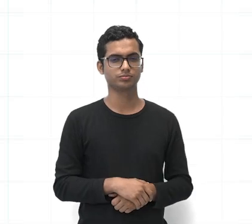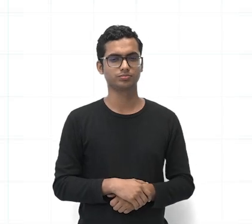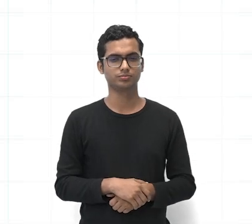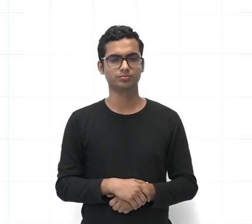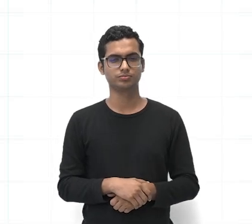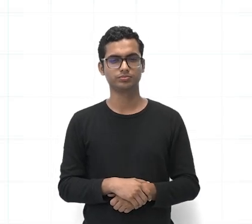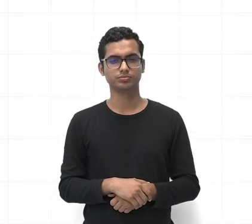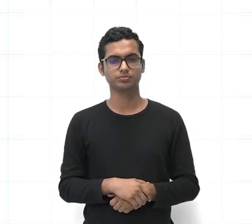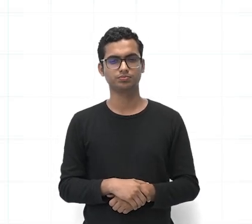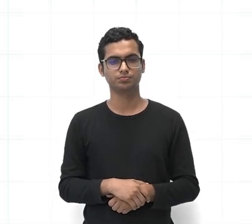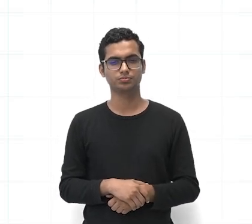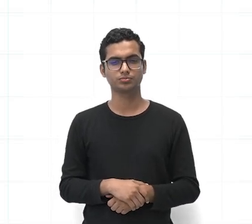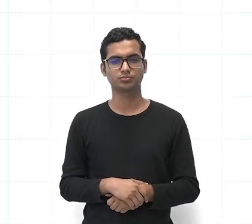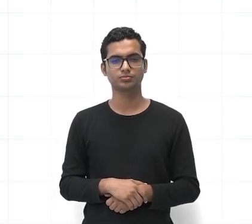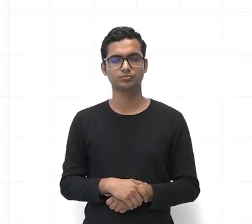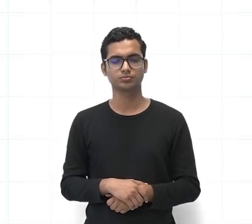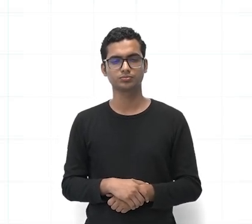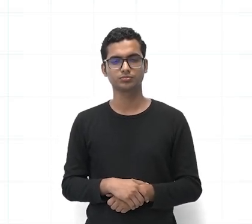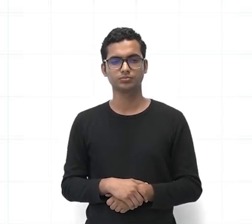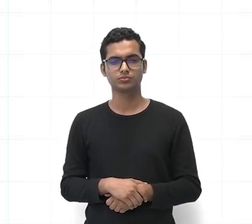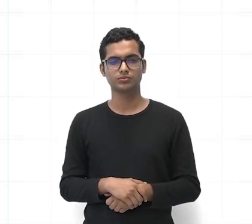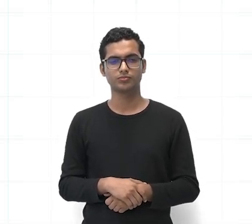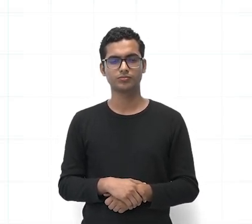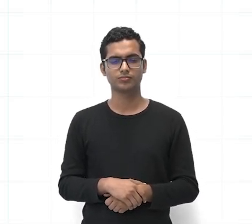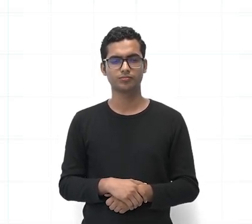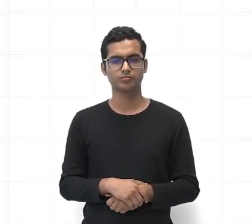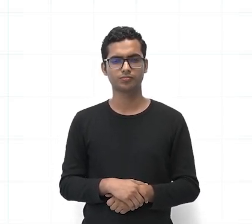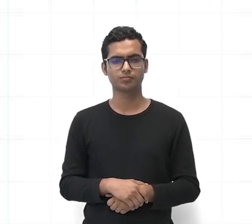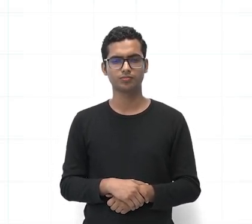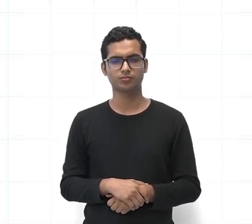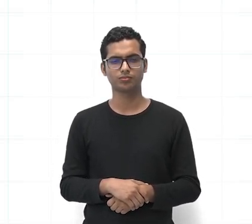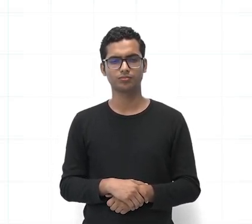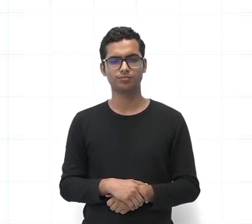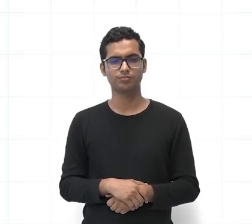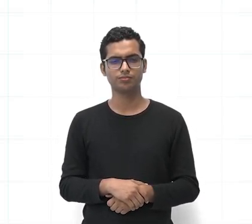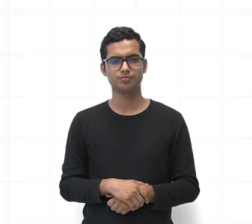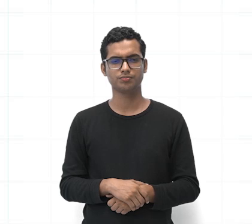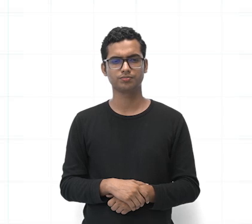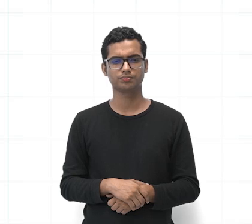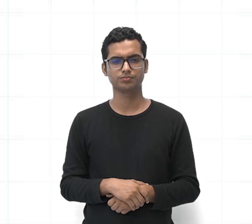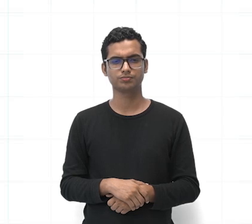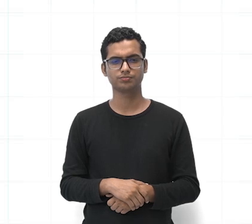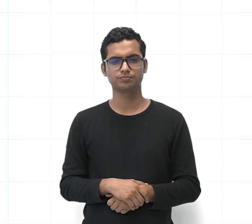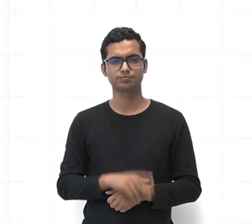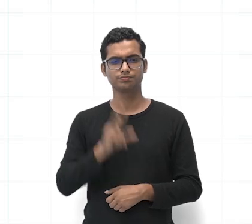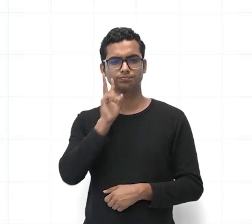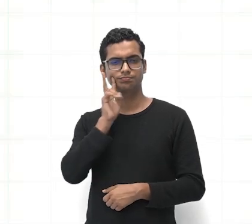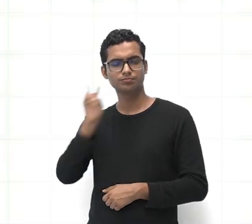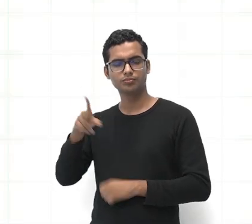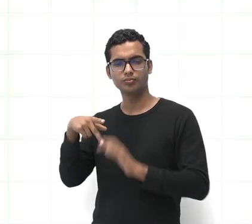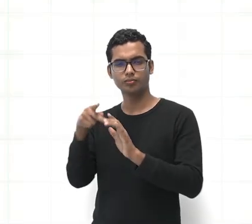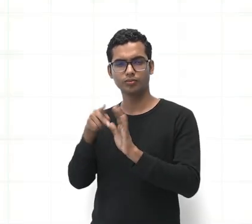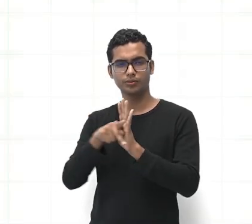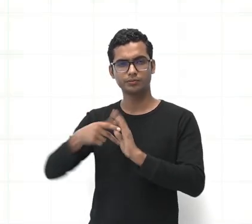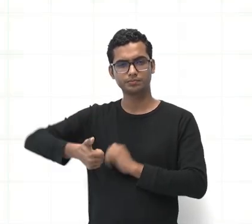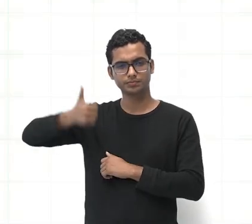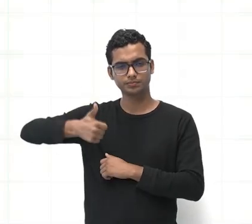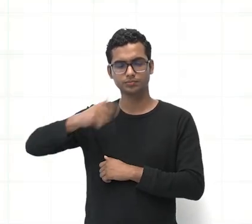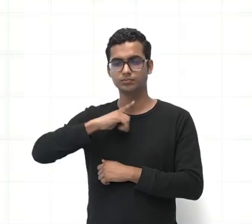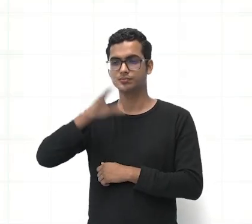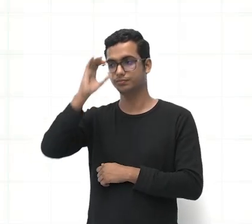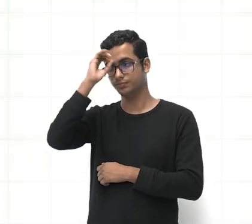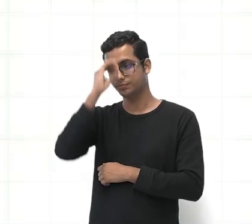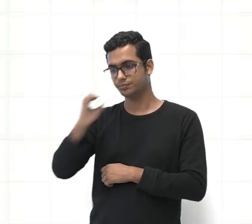a miopia, né? Então, acima nós temos aqui o olho de perfil com visão